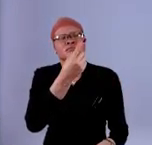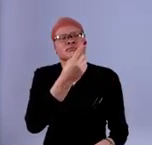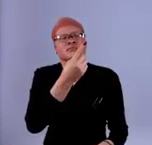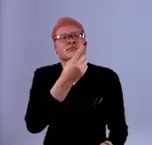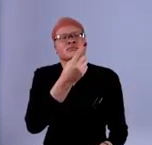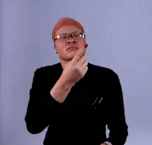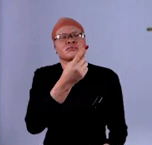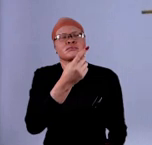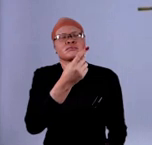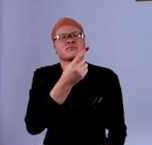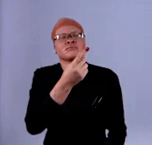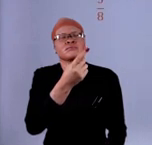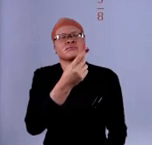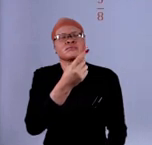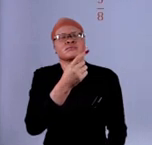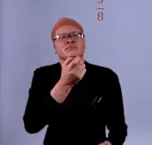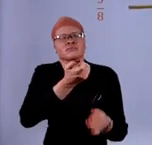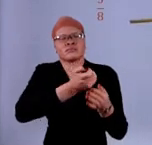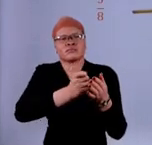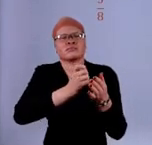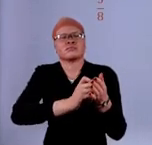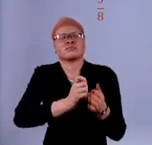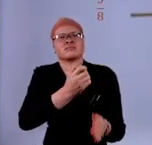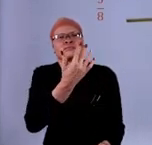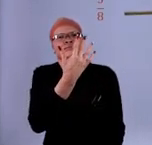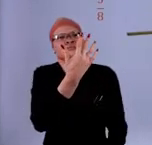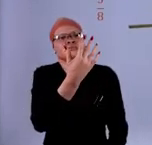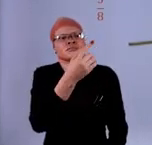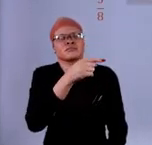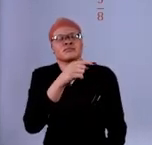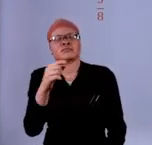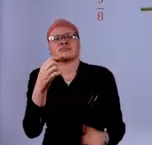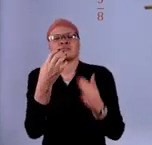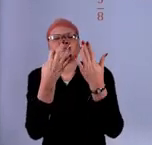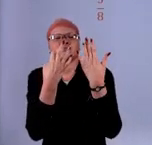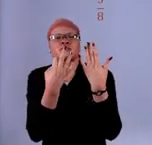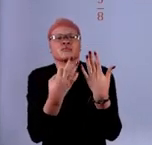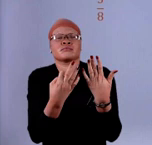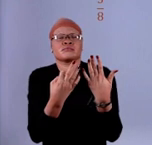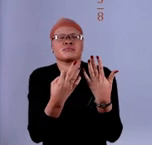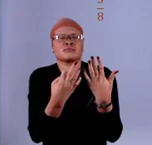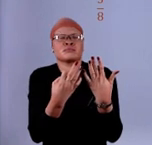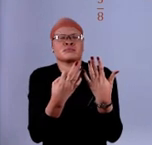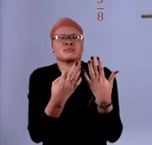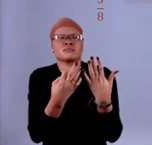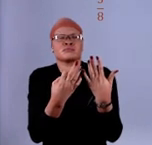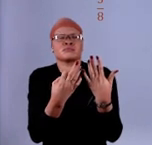primeira que vamos escrever 5 sobre 8 que